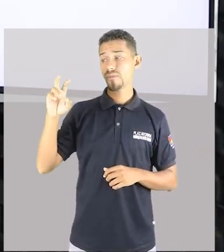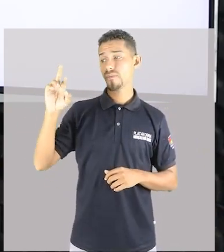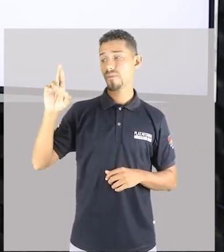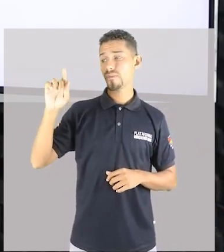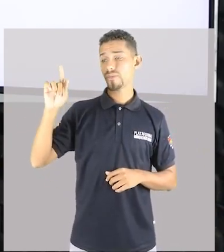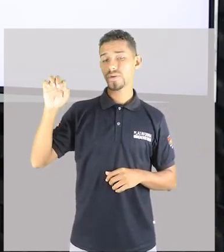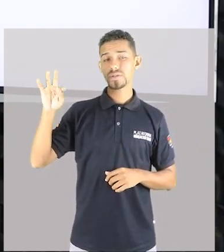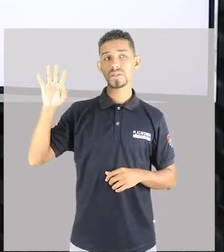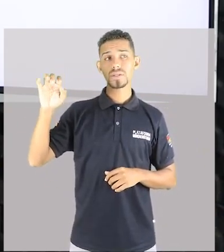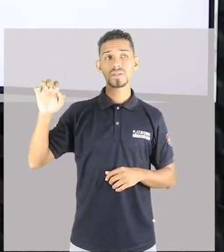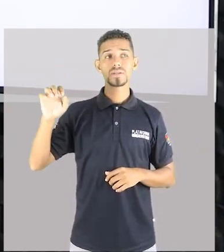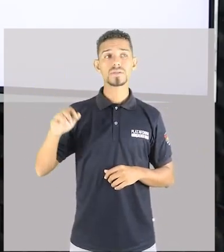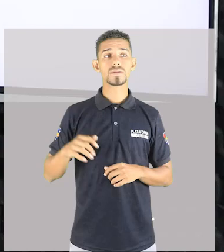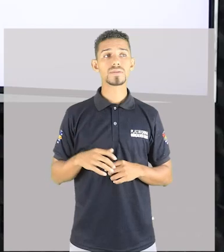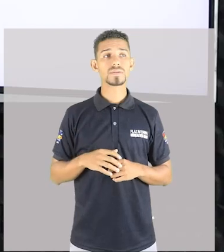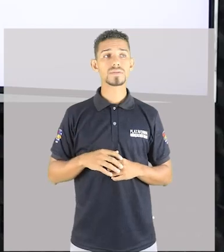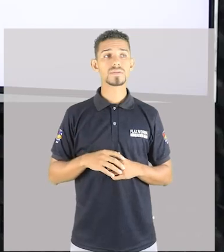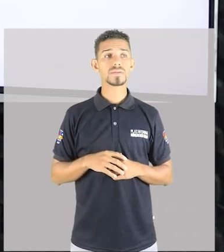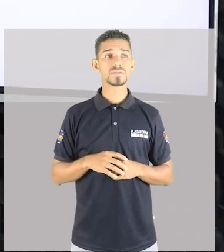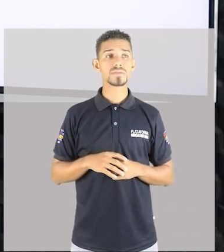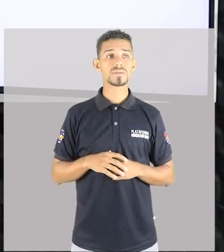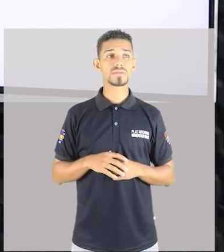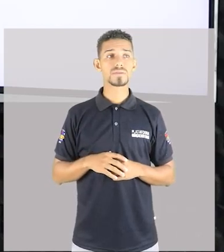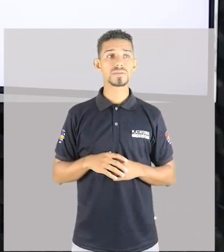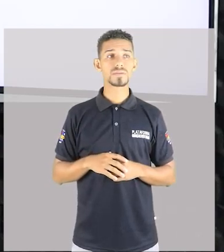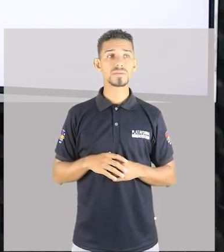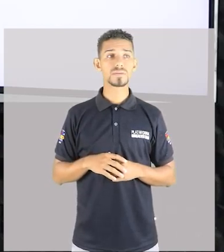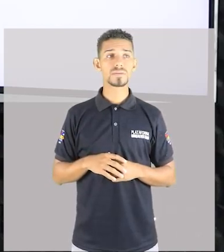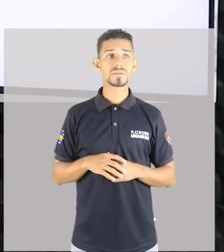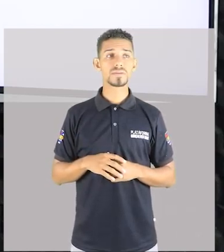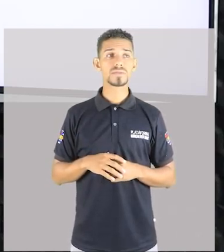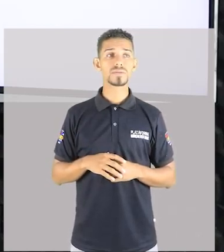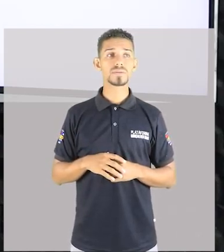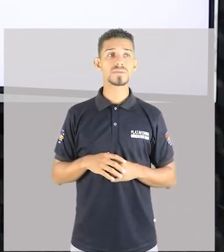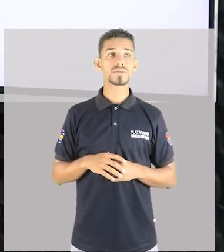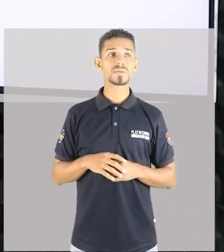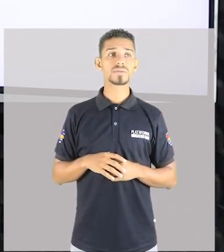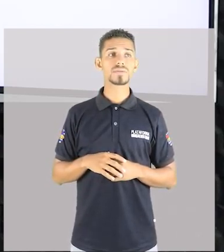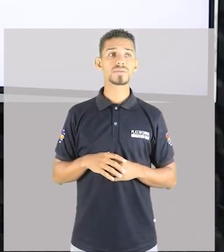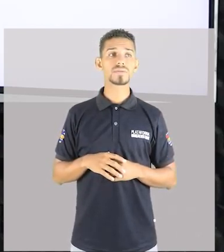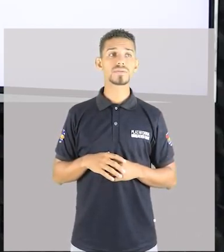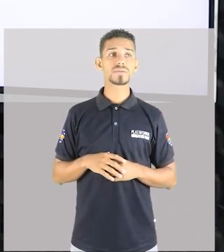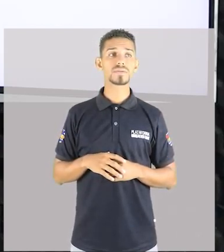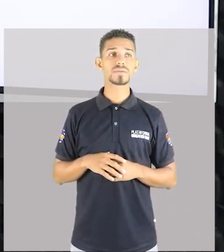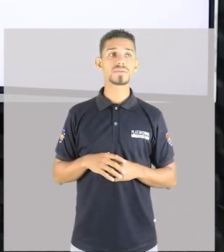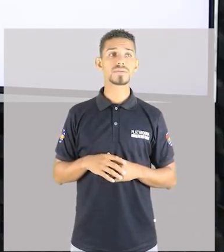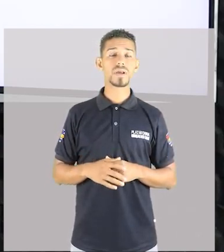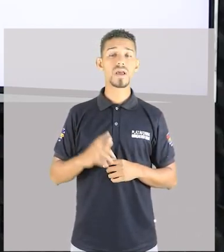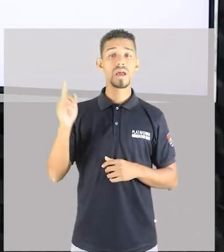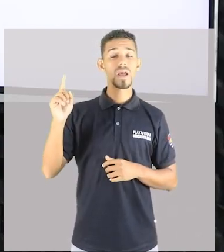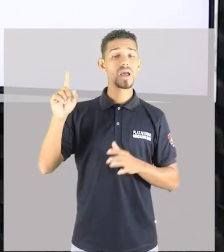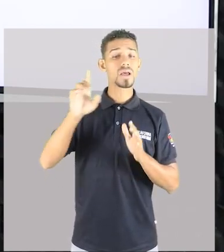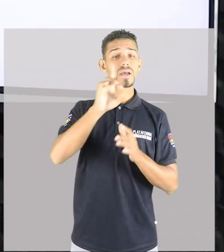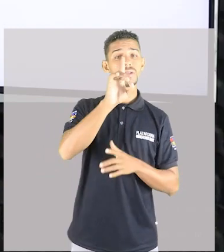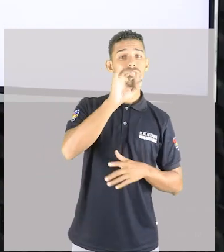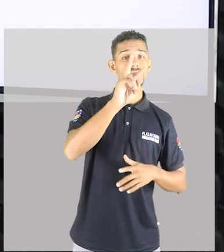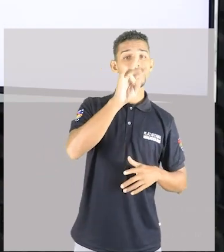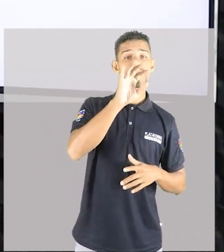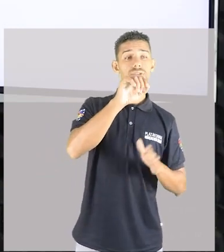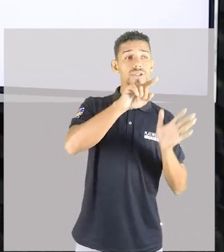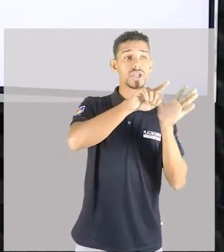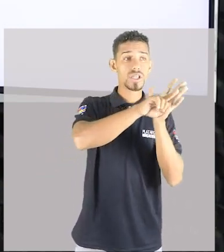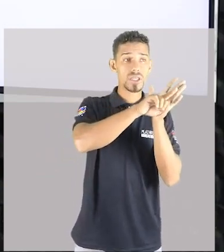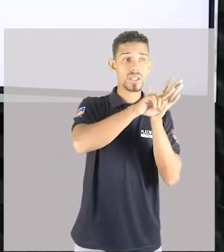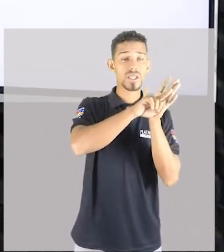era uma lente de grau positivo e a lente divergente é uma lente de grau negativo.